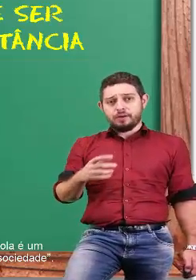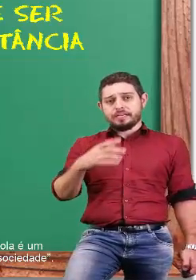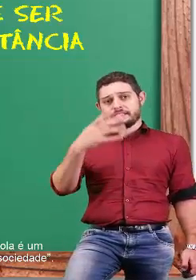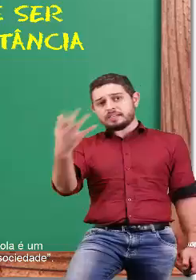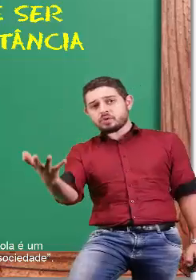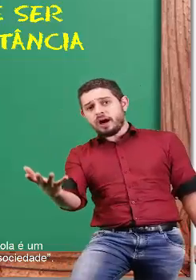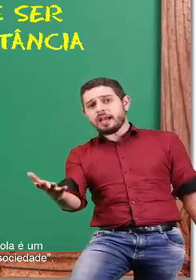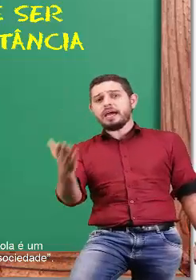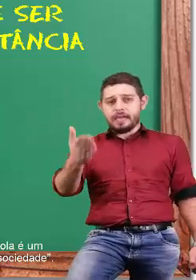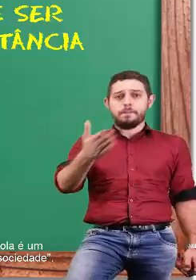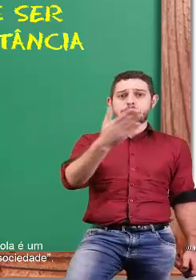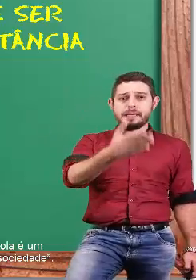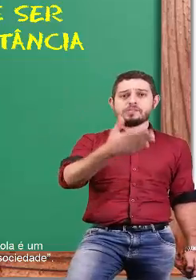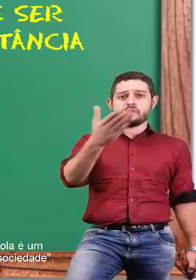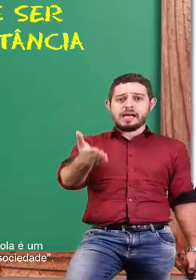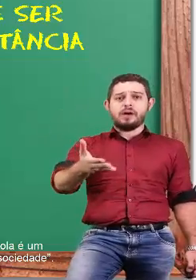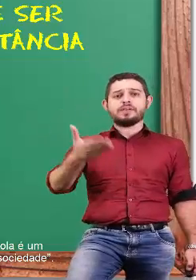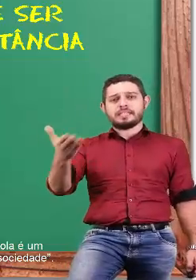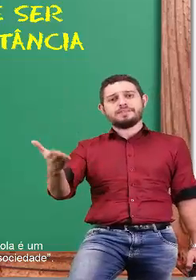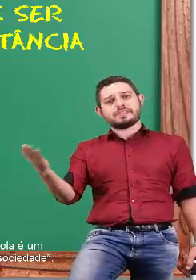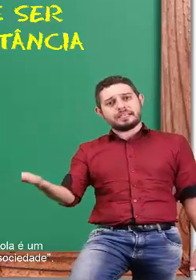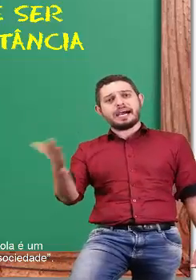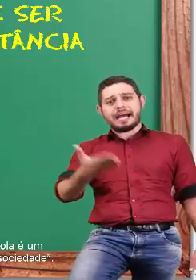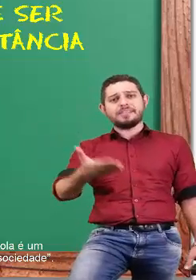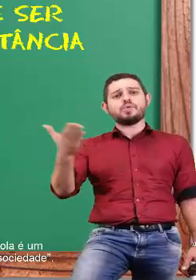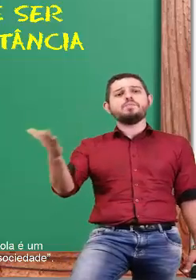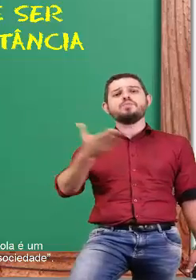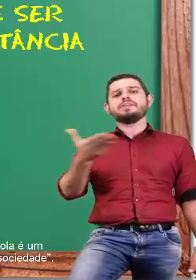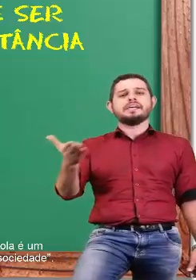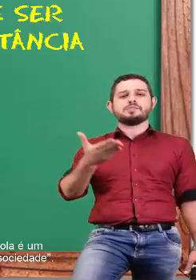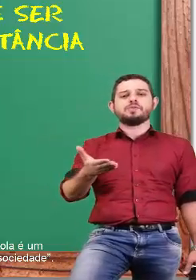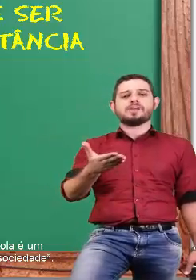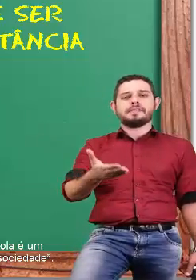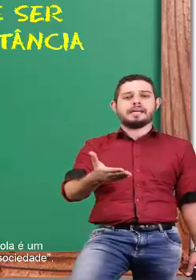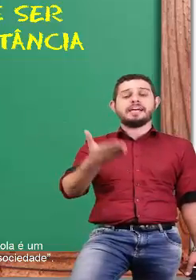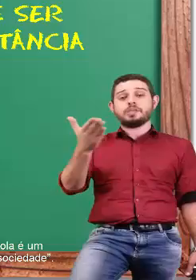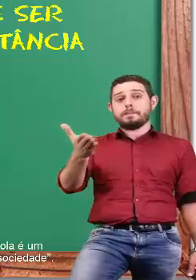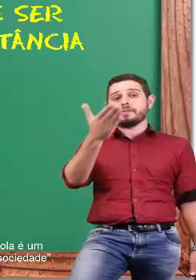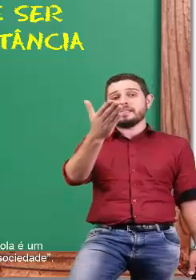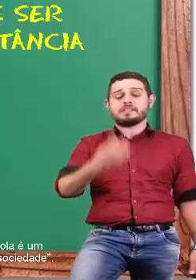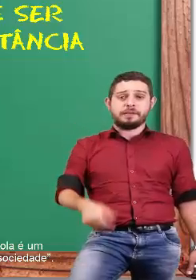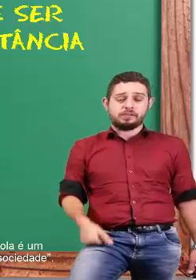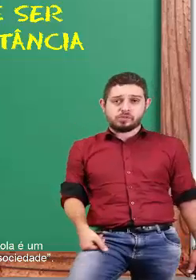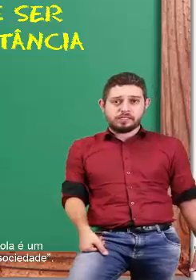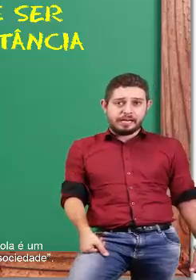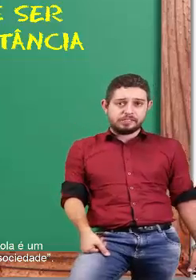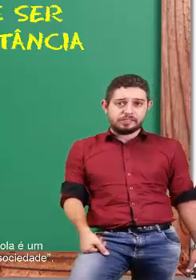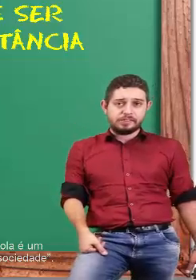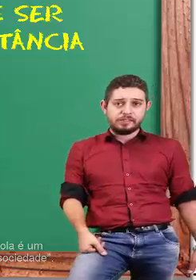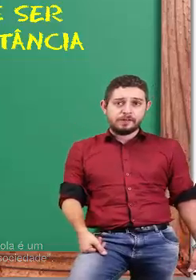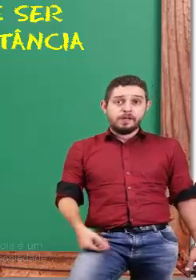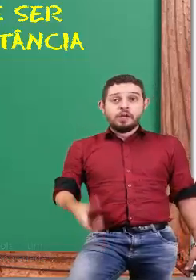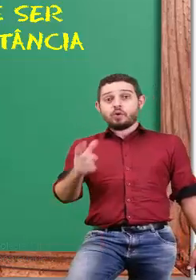a violência na escola é um problema social que deve ser encarado com muita responsabilidade e importância pela